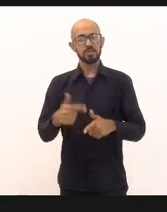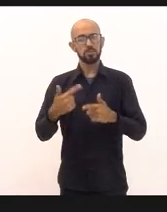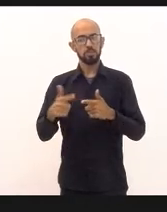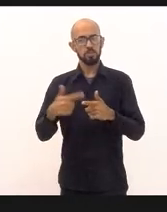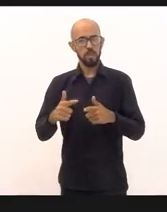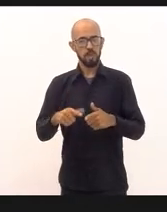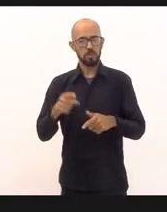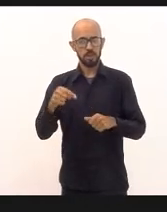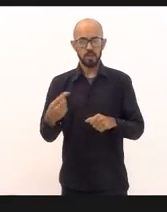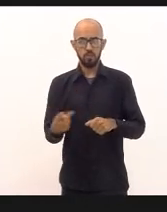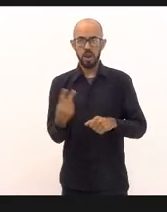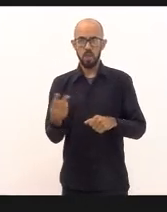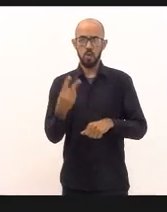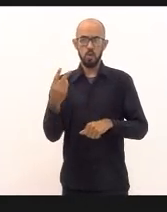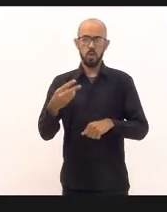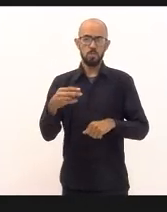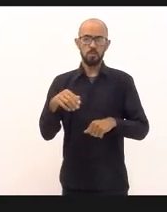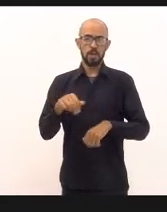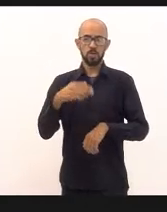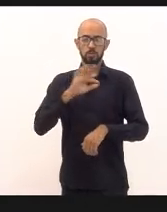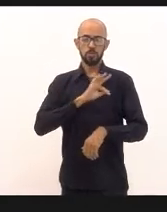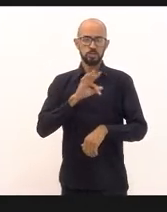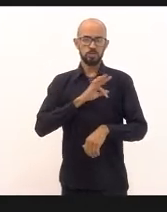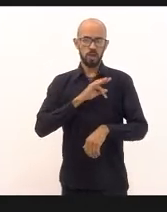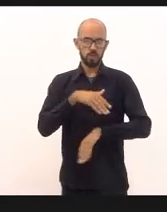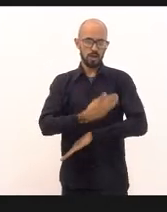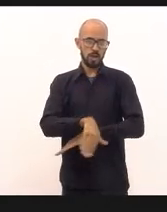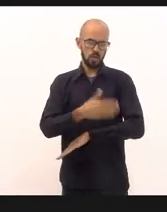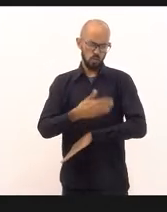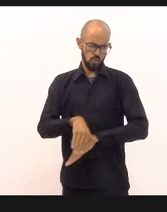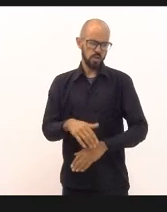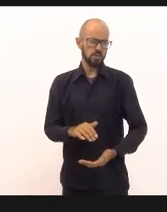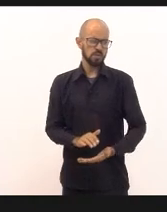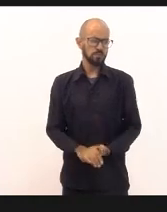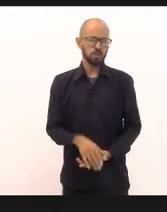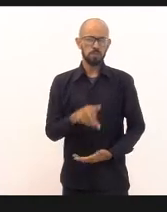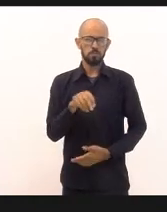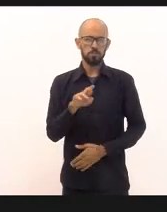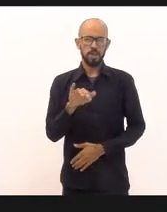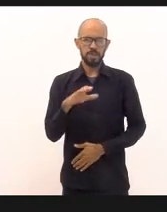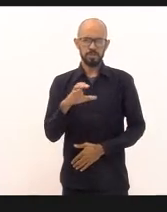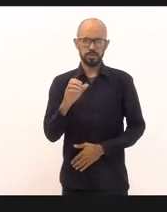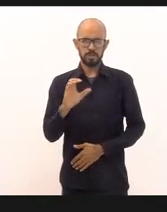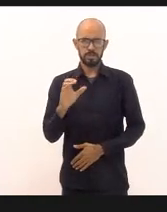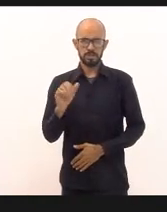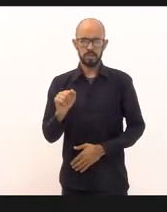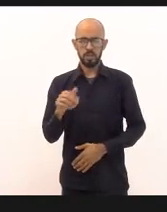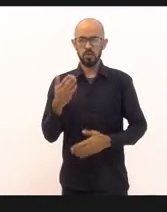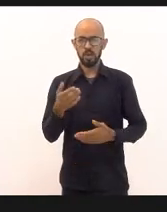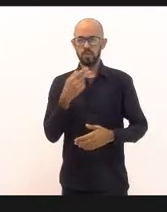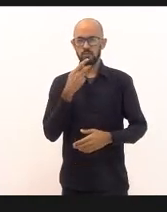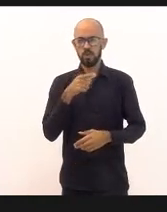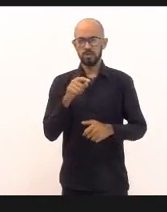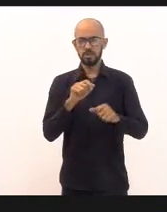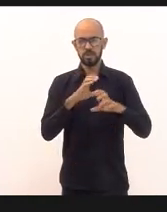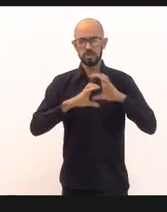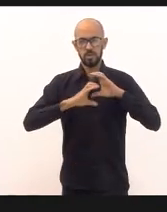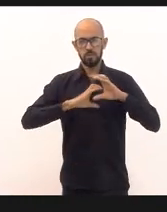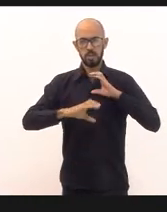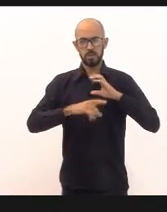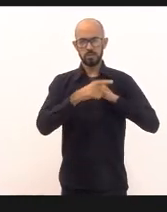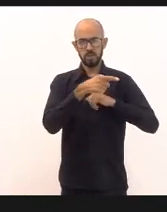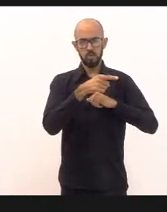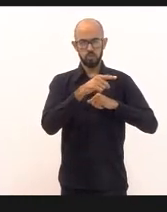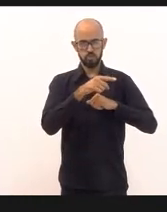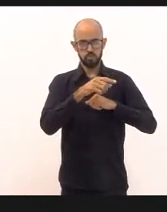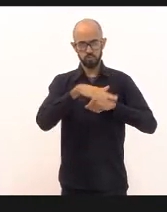pública, valorizar principalmente aquele que se expõe mais, que é o praça. Então, eu quero fazer esse diálogo com os policiais militares. Os bombeiros militares